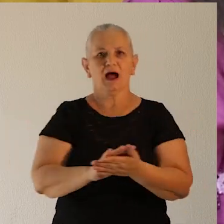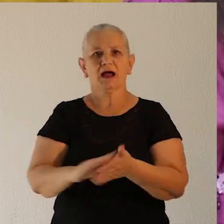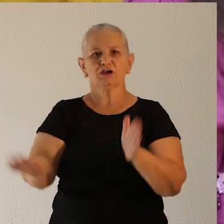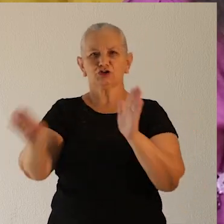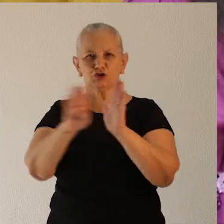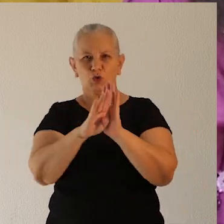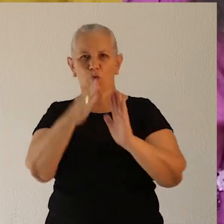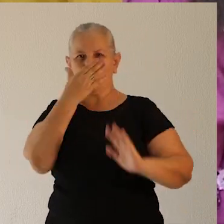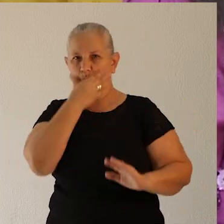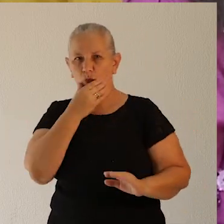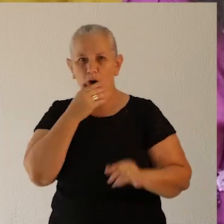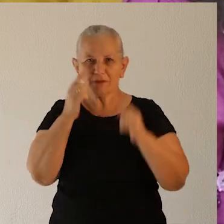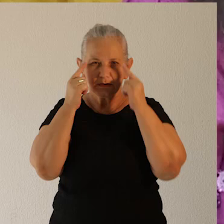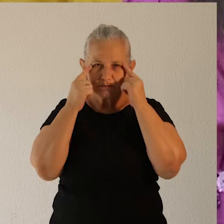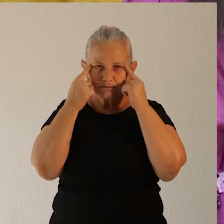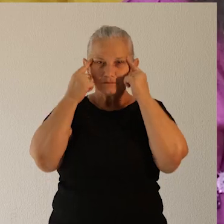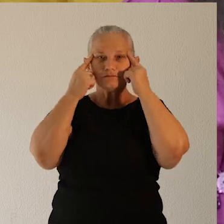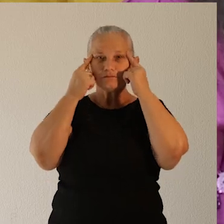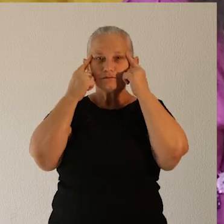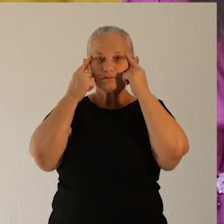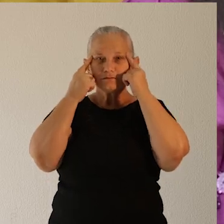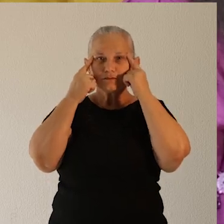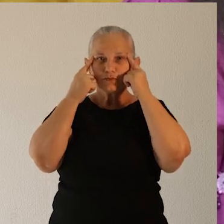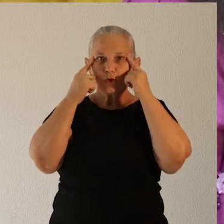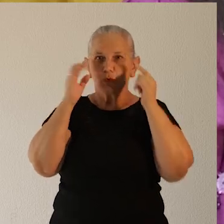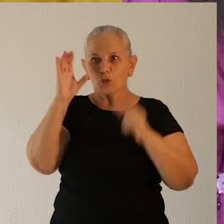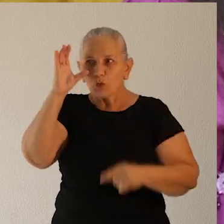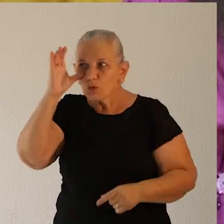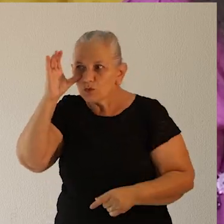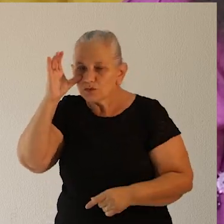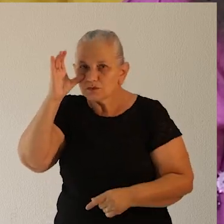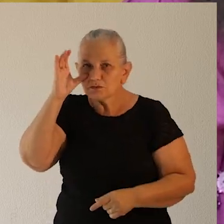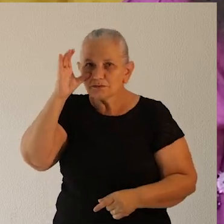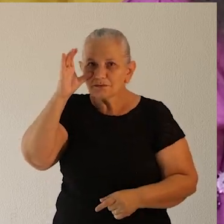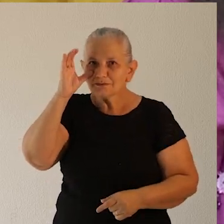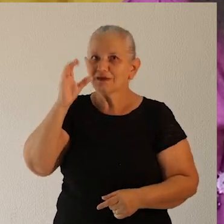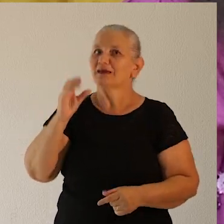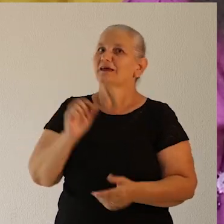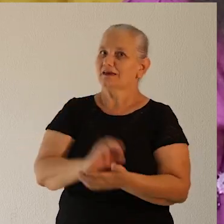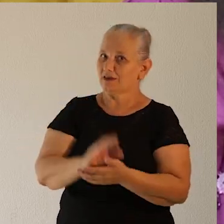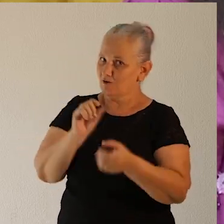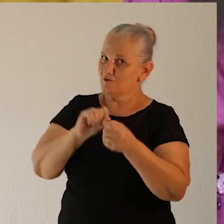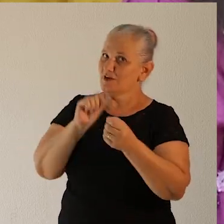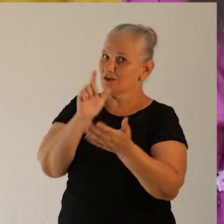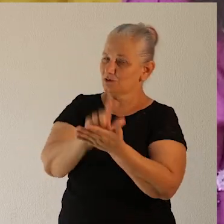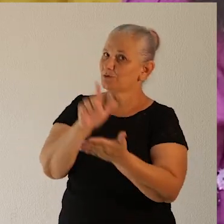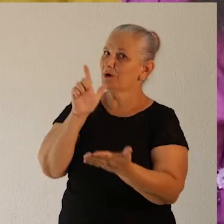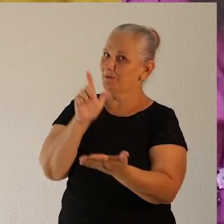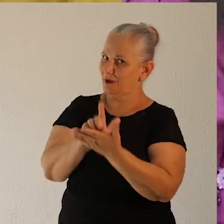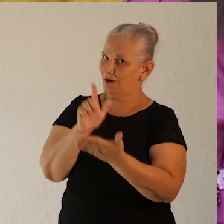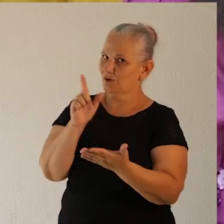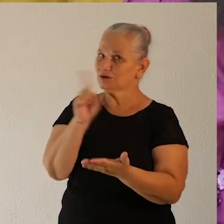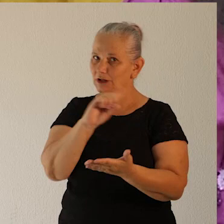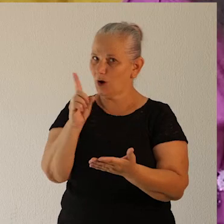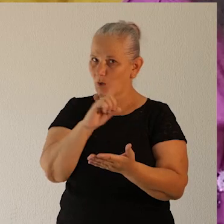e curioso. Eduardo mantém o sorriso sempre no rosto. Que bom que hoje